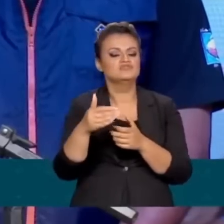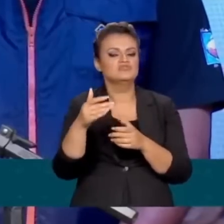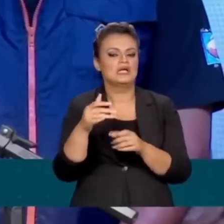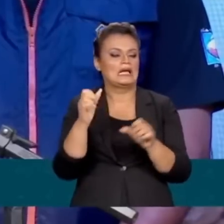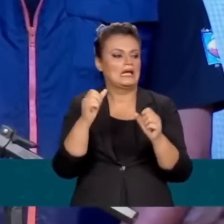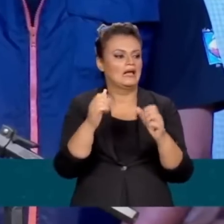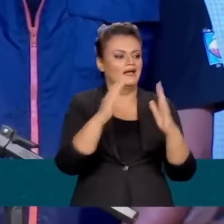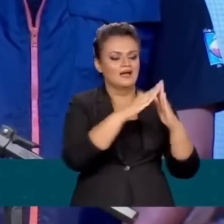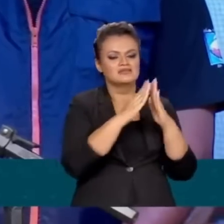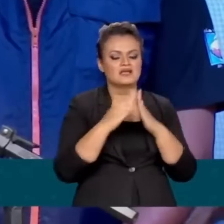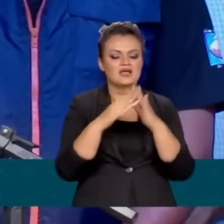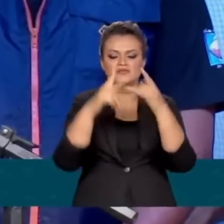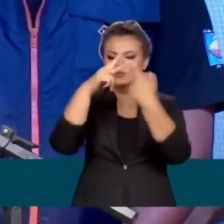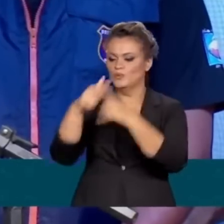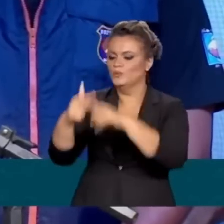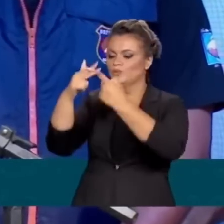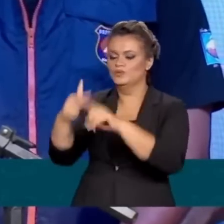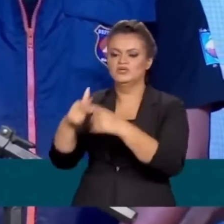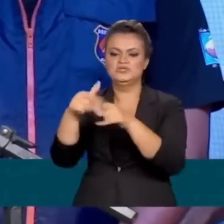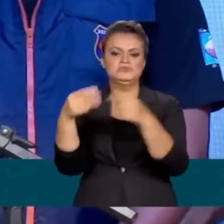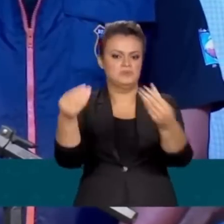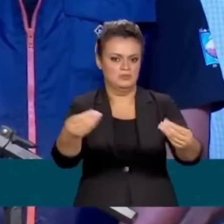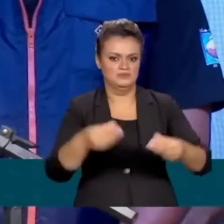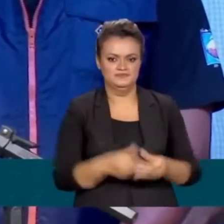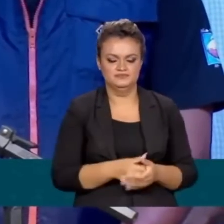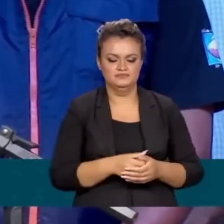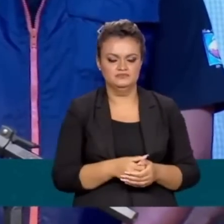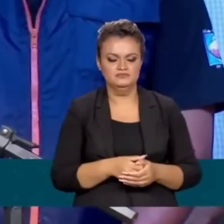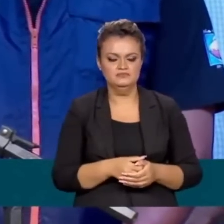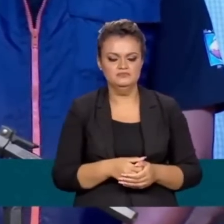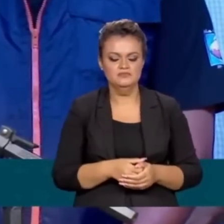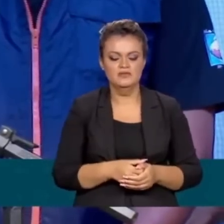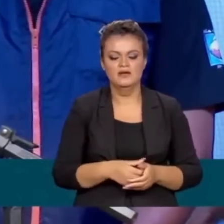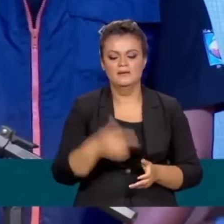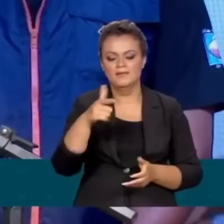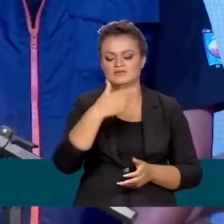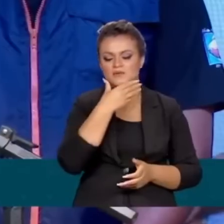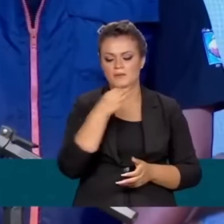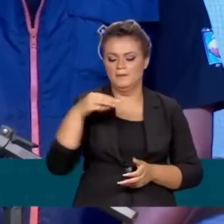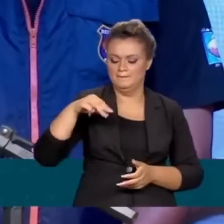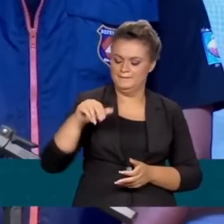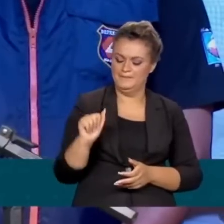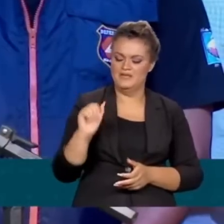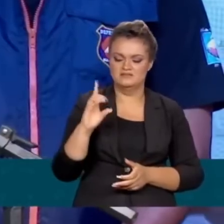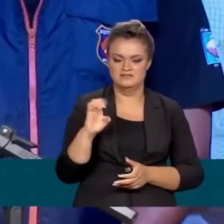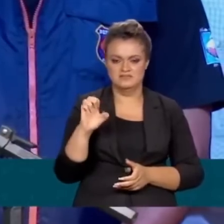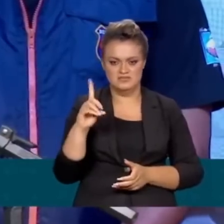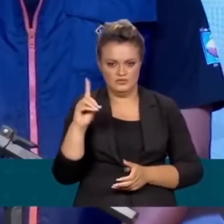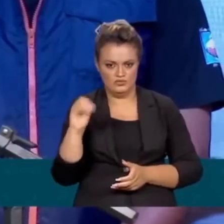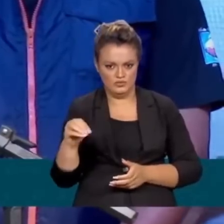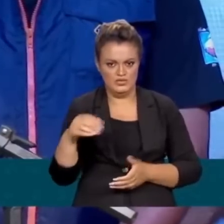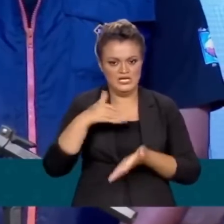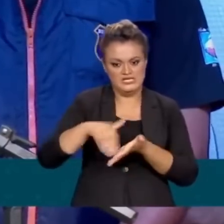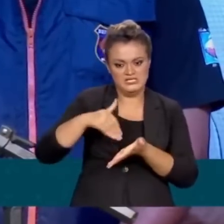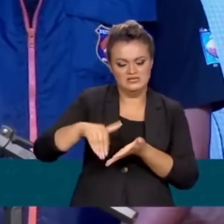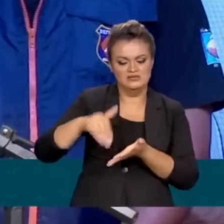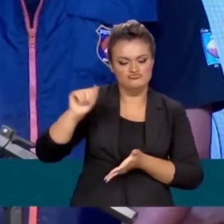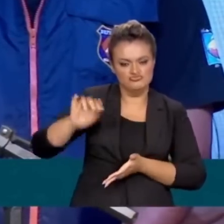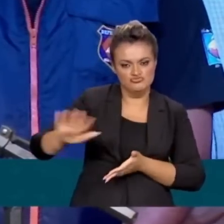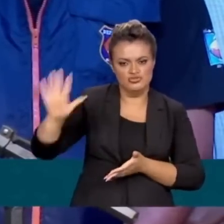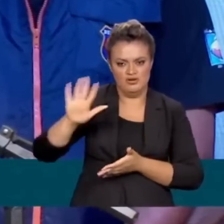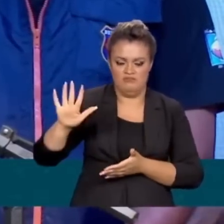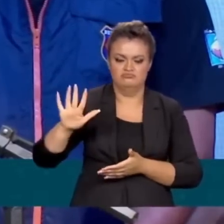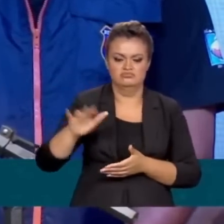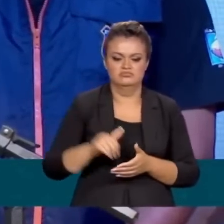casas para as pessoas que perderam as suas casas o companheiro Márcio Macedo que a secretário gerada da